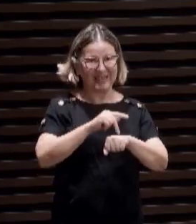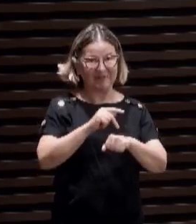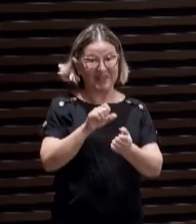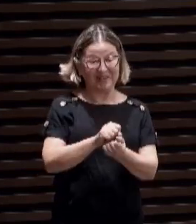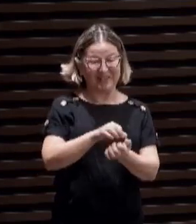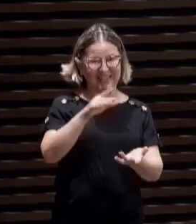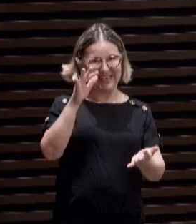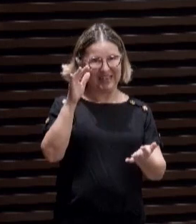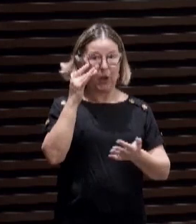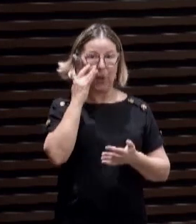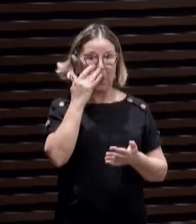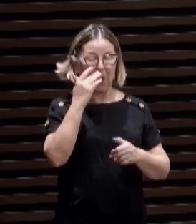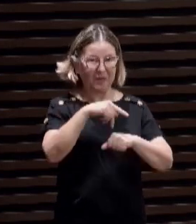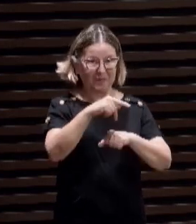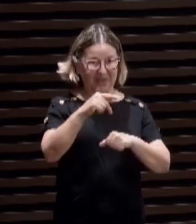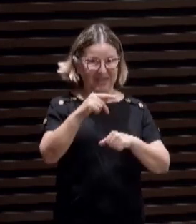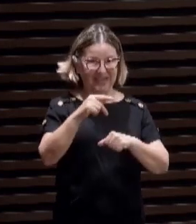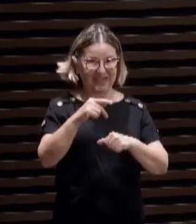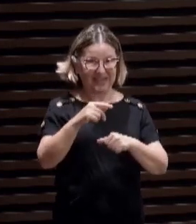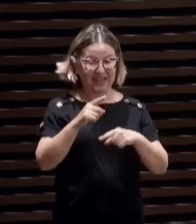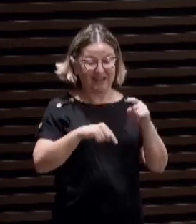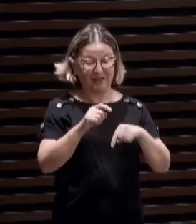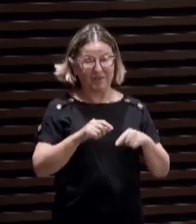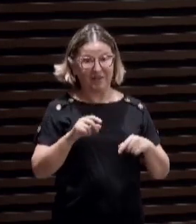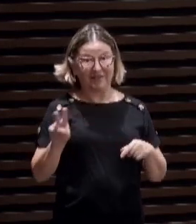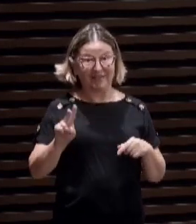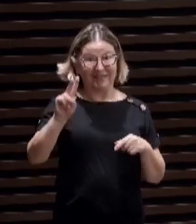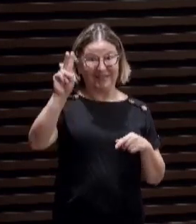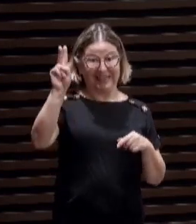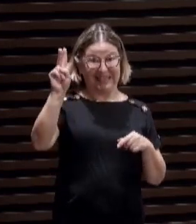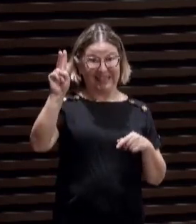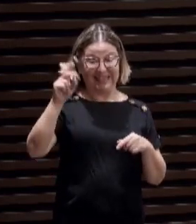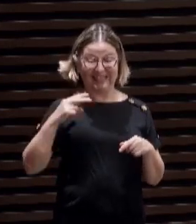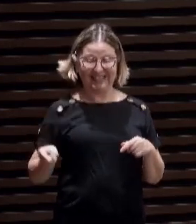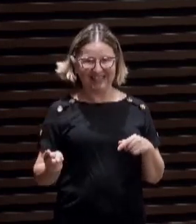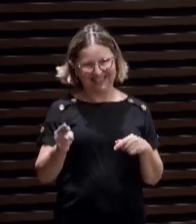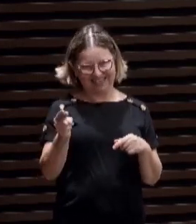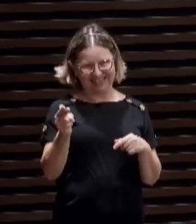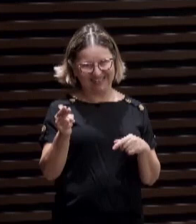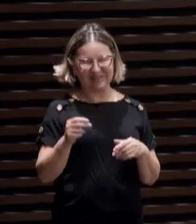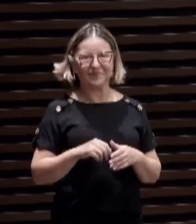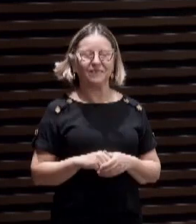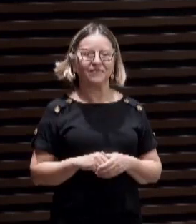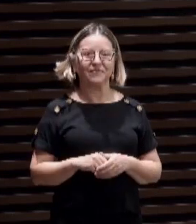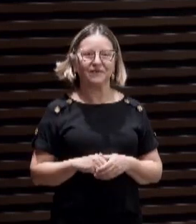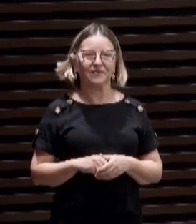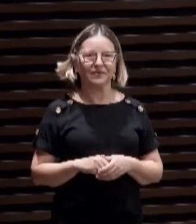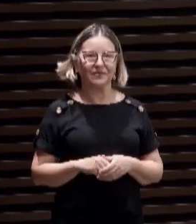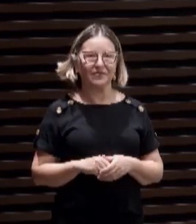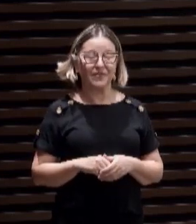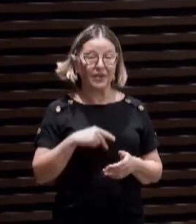prata representam aquilo que é valioso, precioso, duradouro. A figura que o